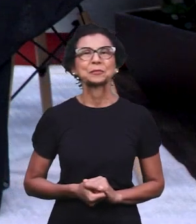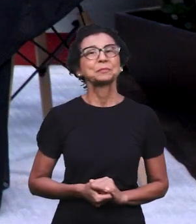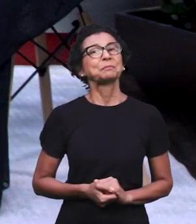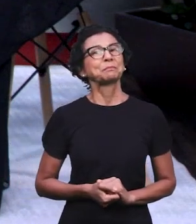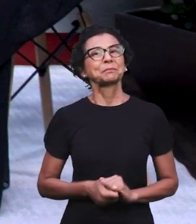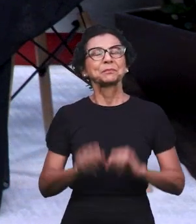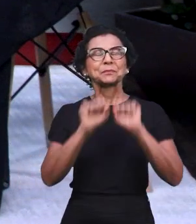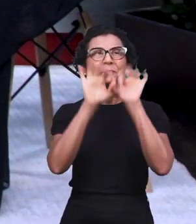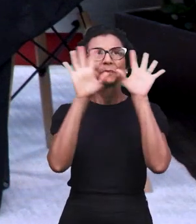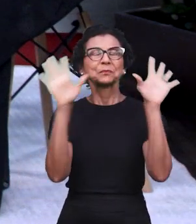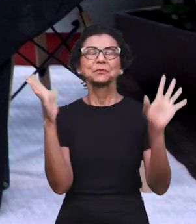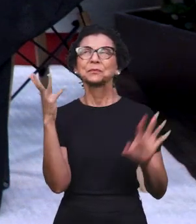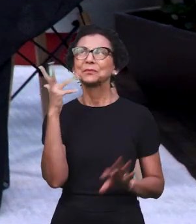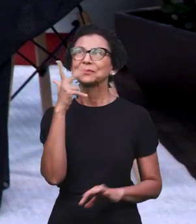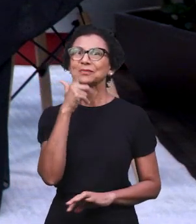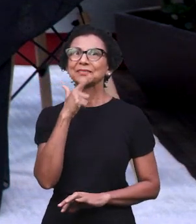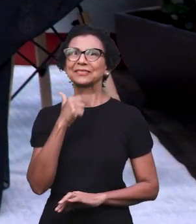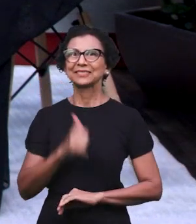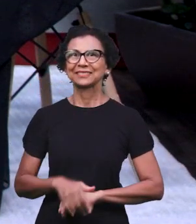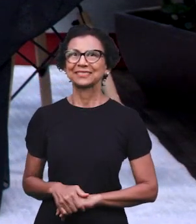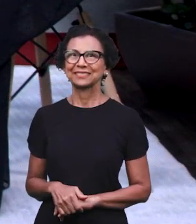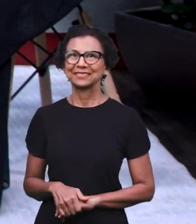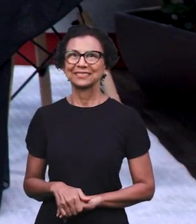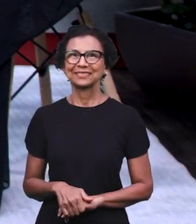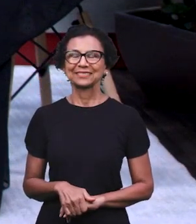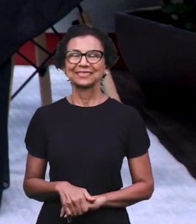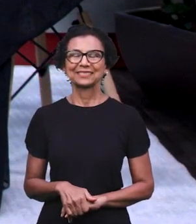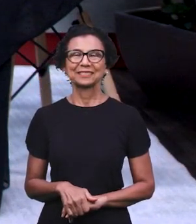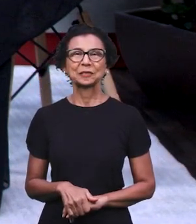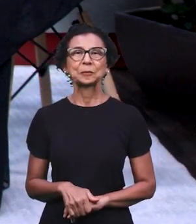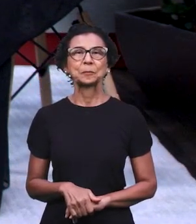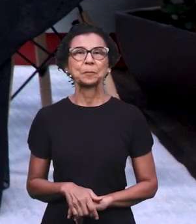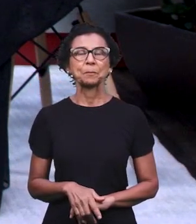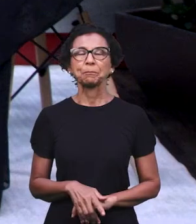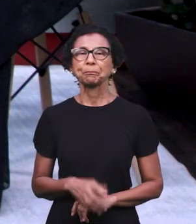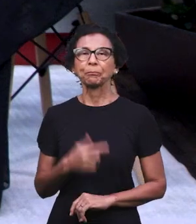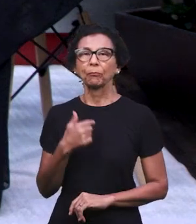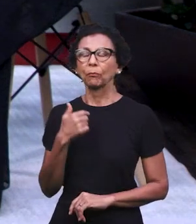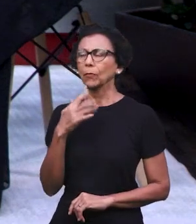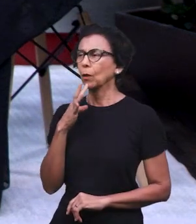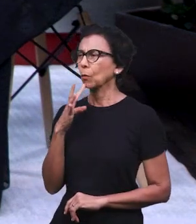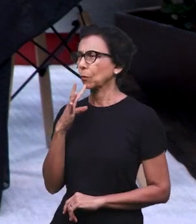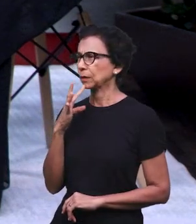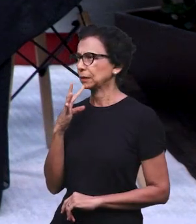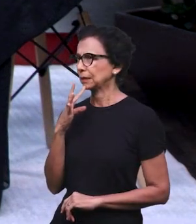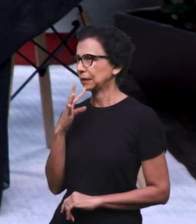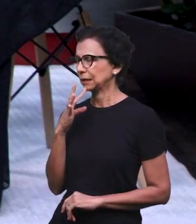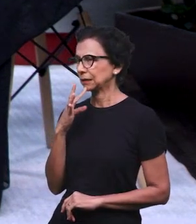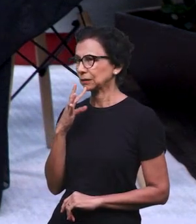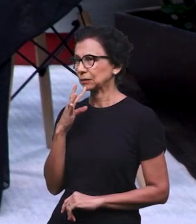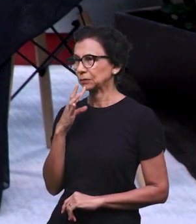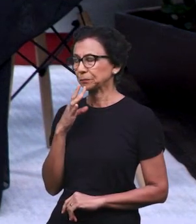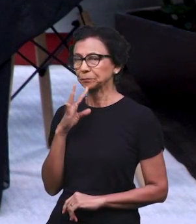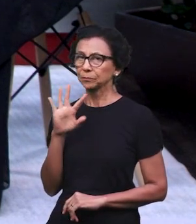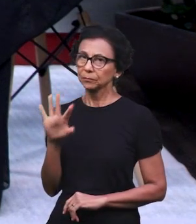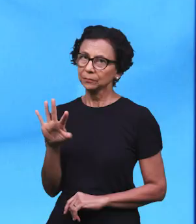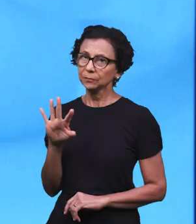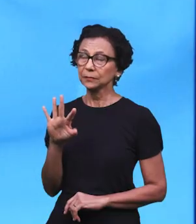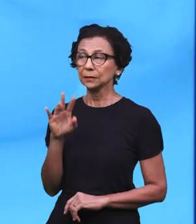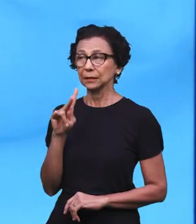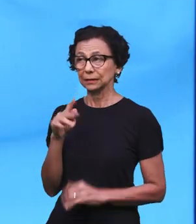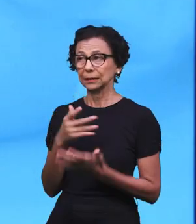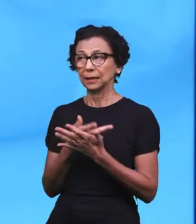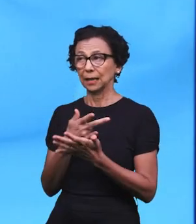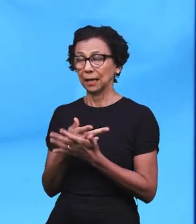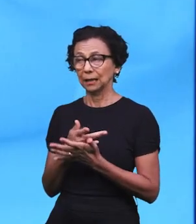problema depois. E eu conheço, se eu estiver falando alguma coisa errada, vocês me corrigem, que tem 2